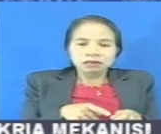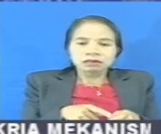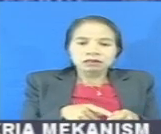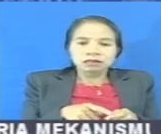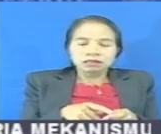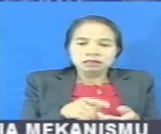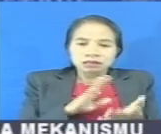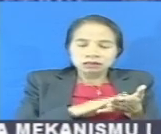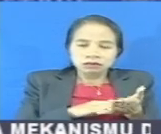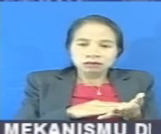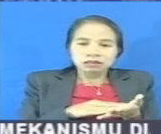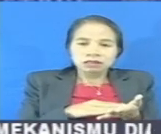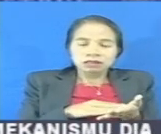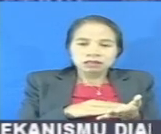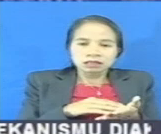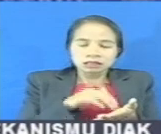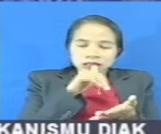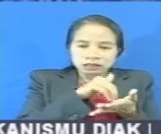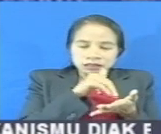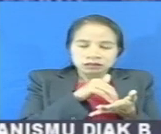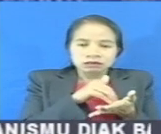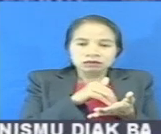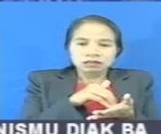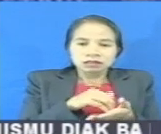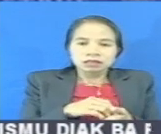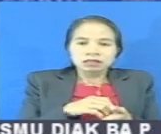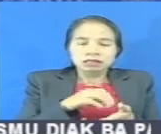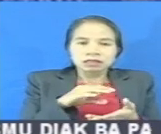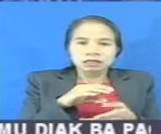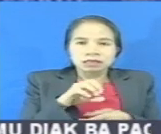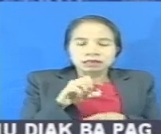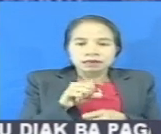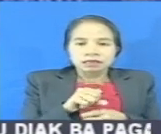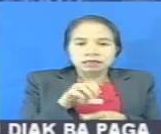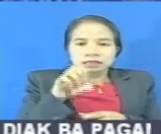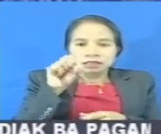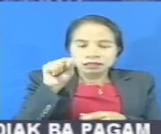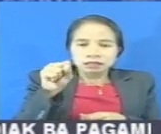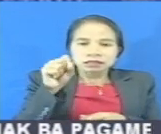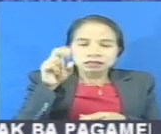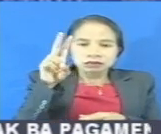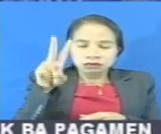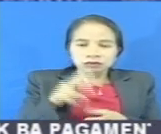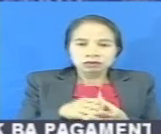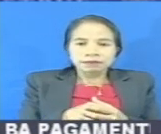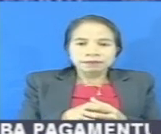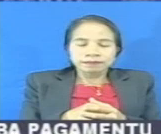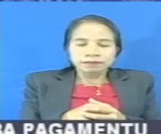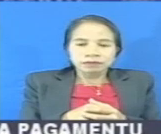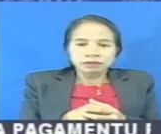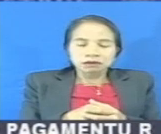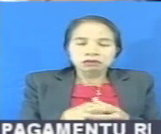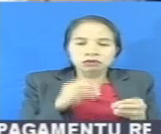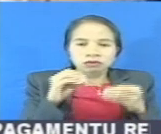sai minha mestrado e bioengenharia. Durante Tinambarak, serviço e a gestão de recurso